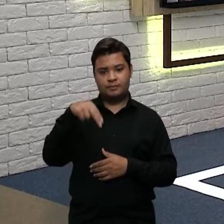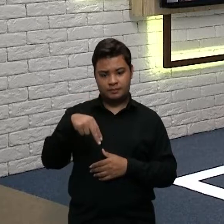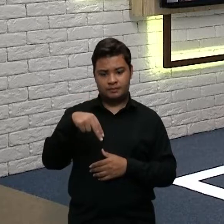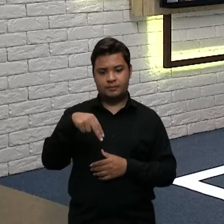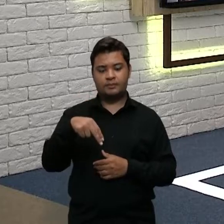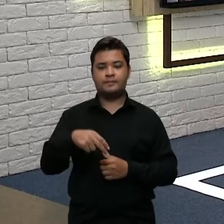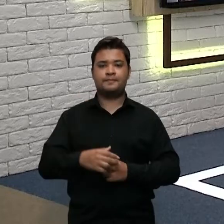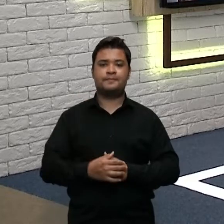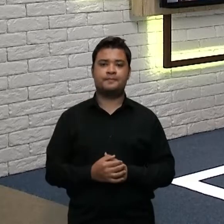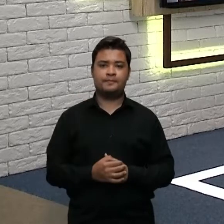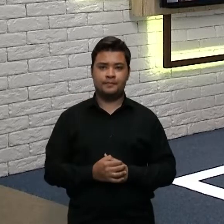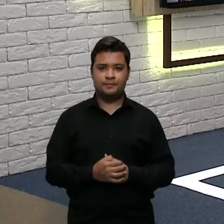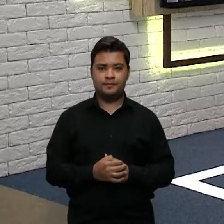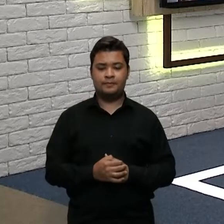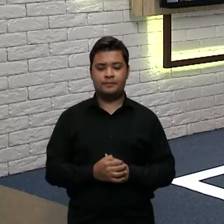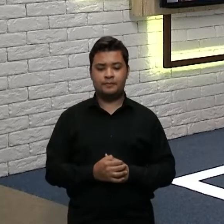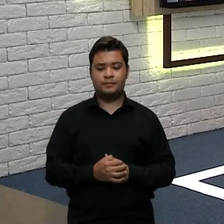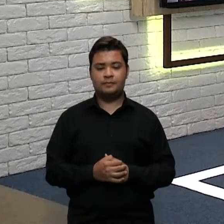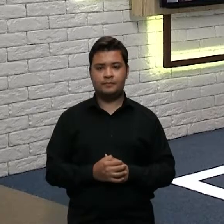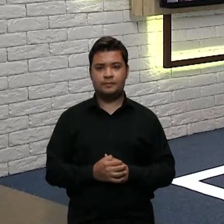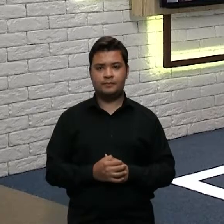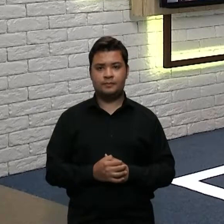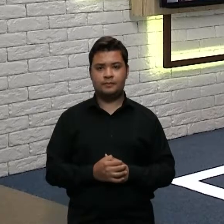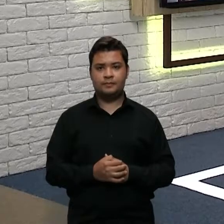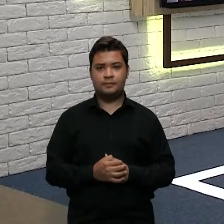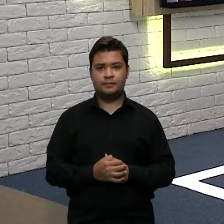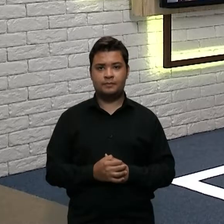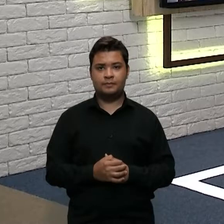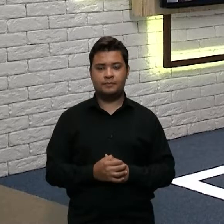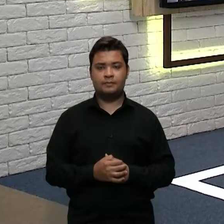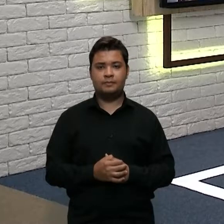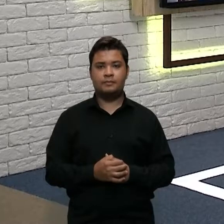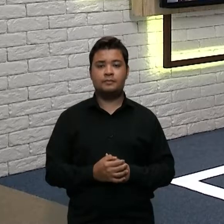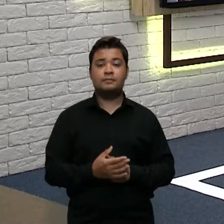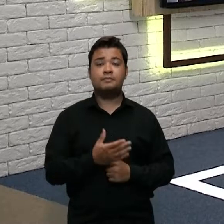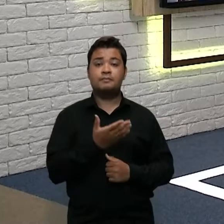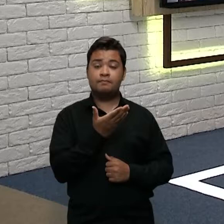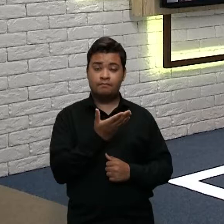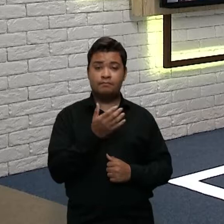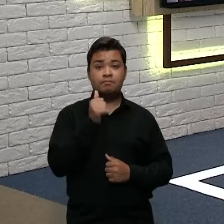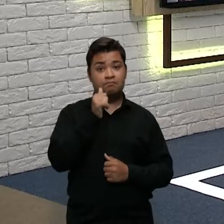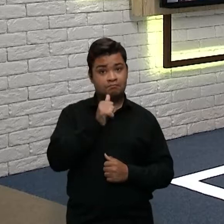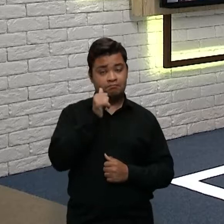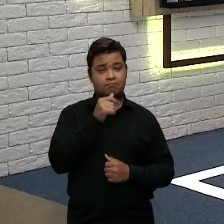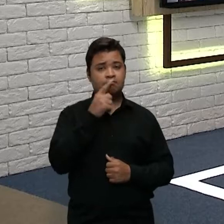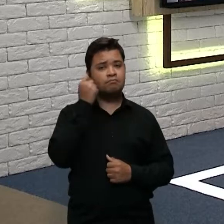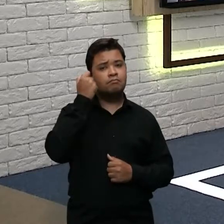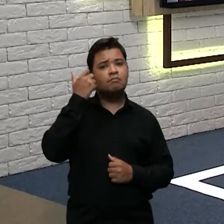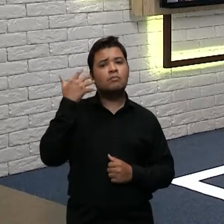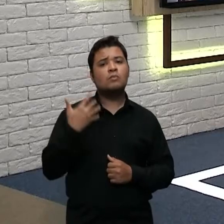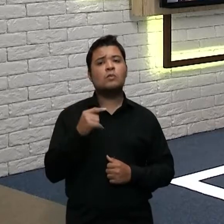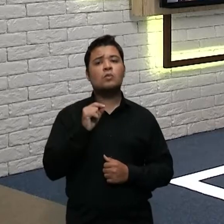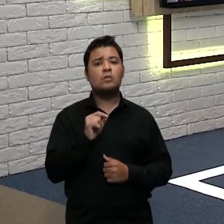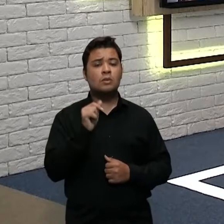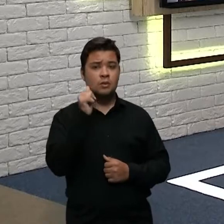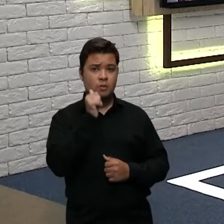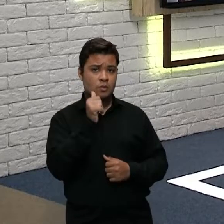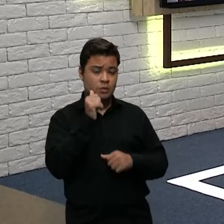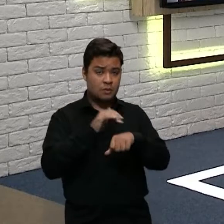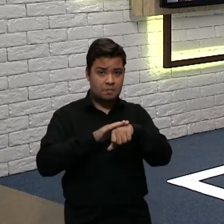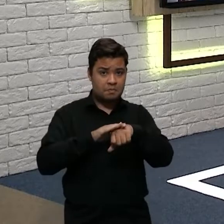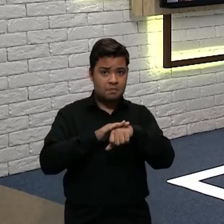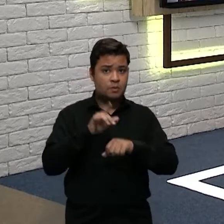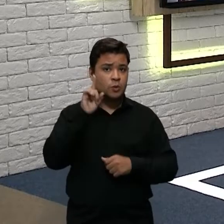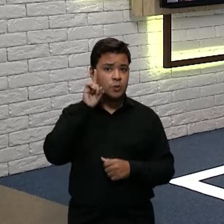Segurança Alimentar e Nutricional, a PENSAN. Fabiana se identifica como uma mulher de pele morena,